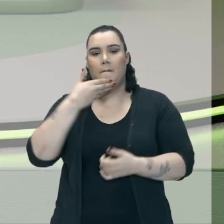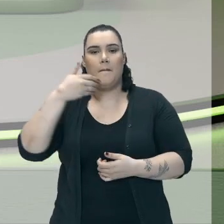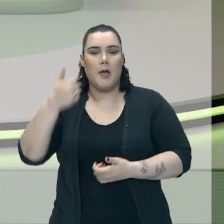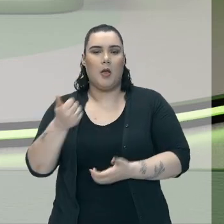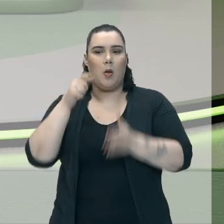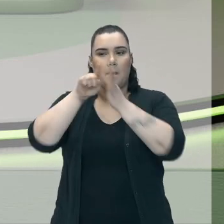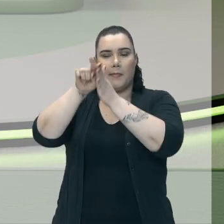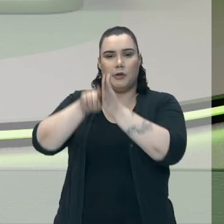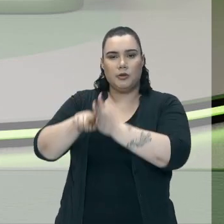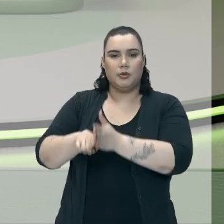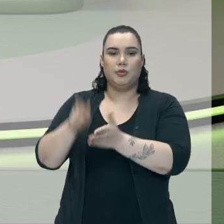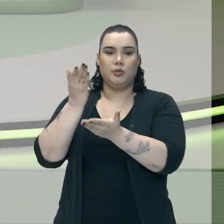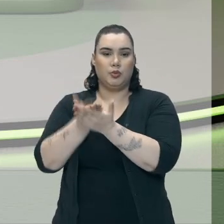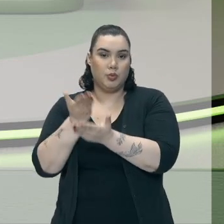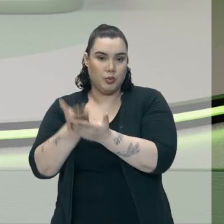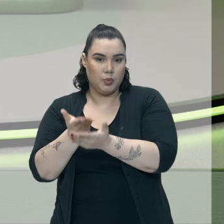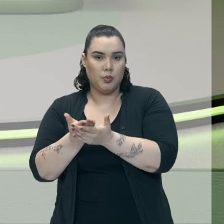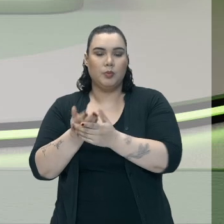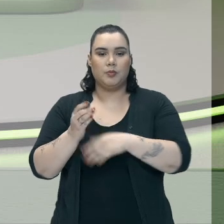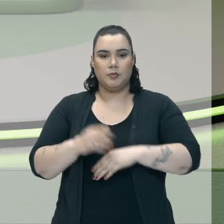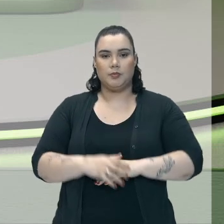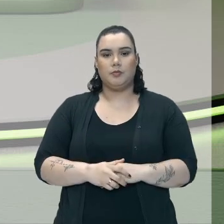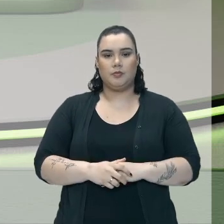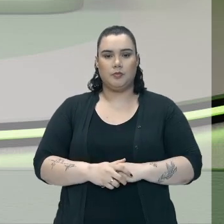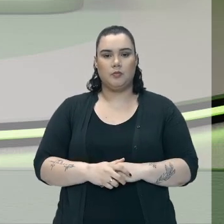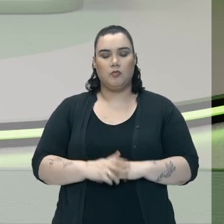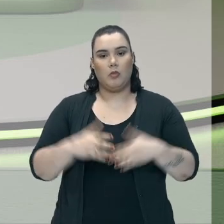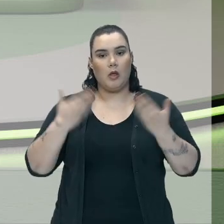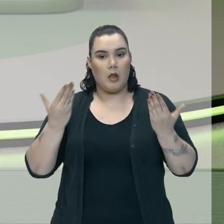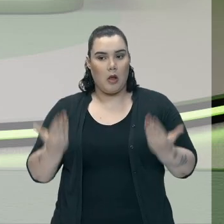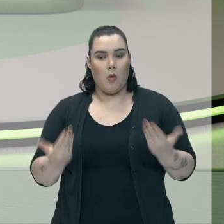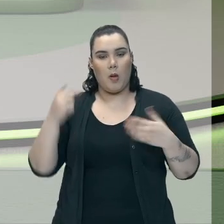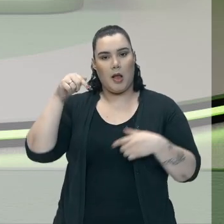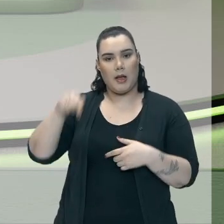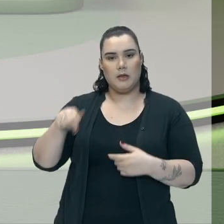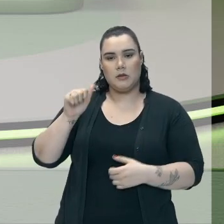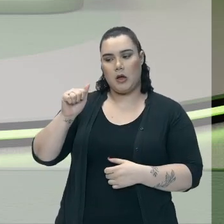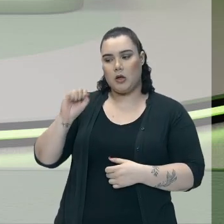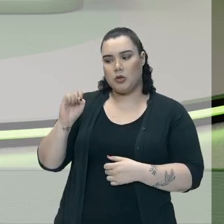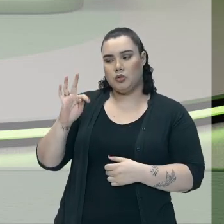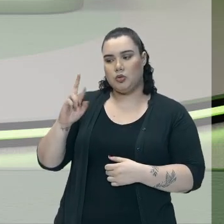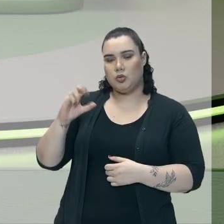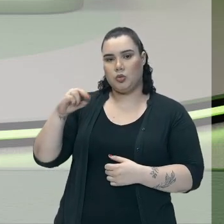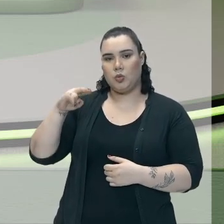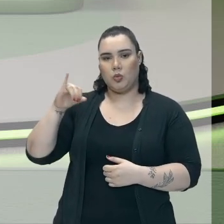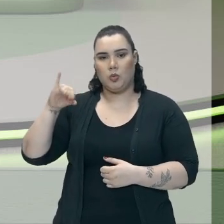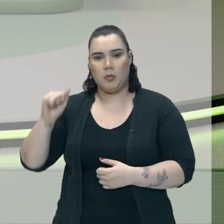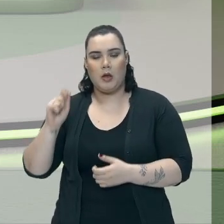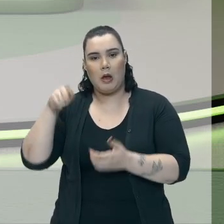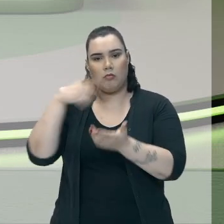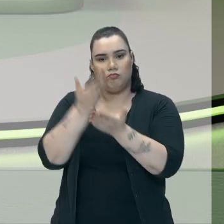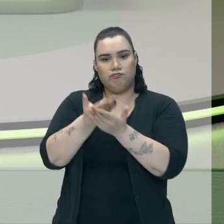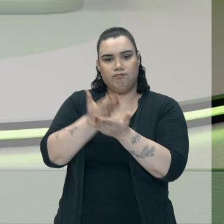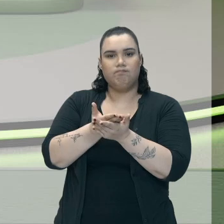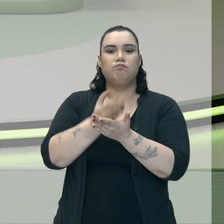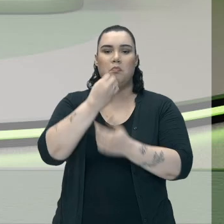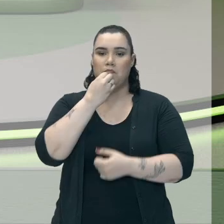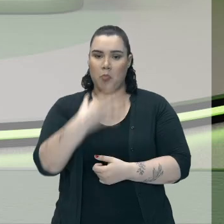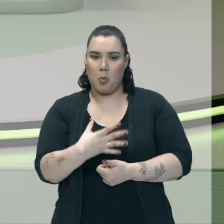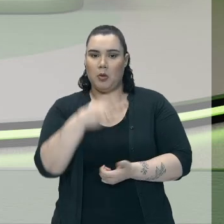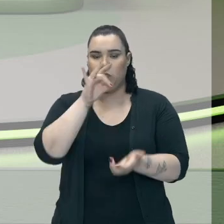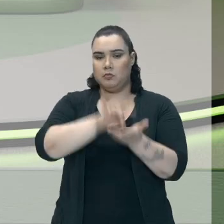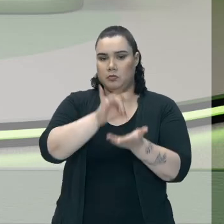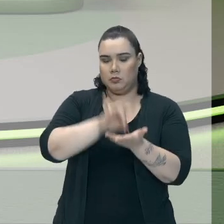qualidade da pesquisa astronômica. Sendo assim, a astronomia atualmente é uma ciência bastante